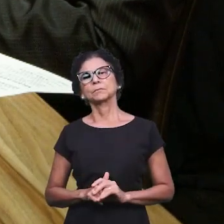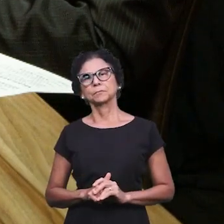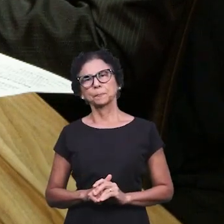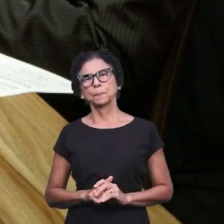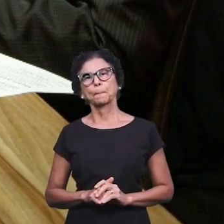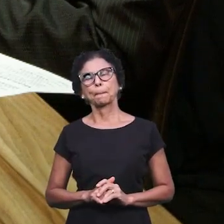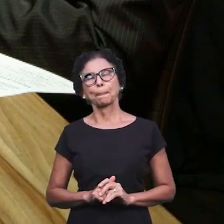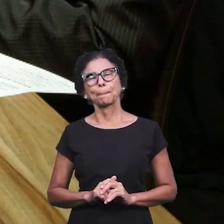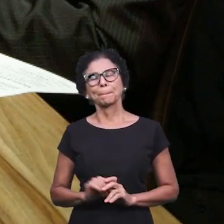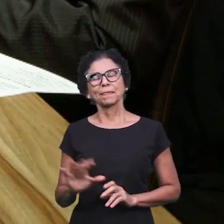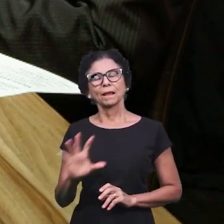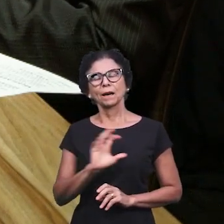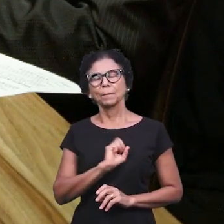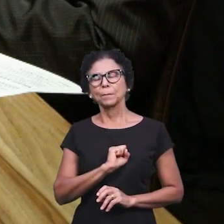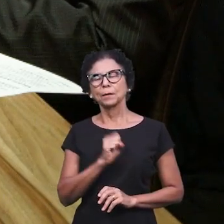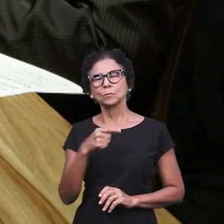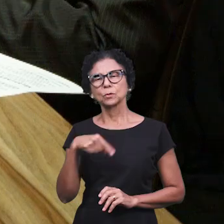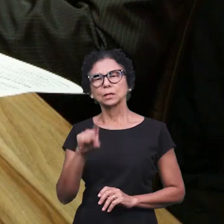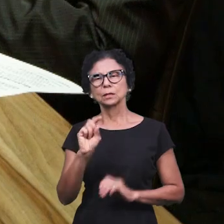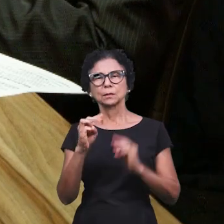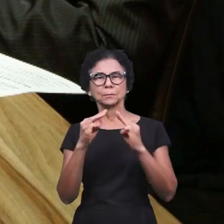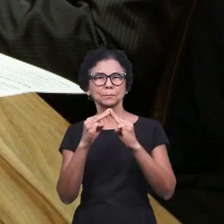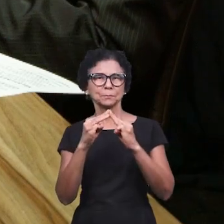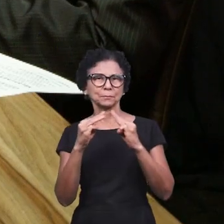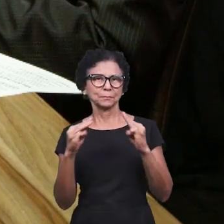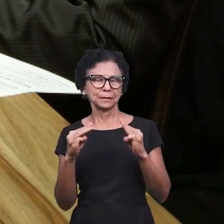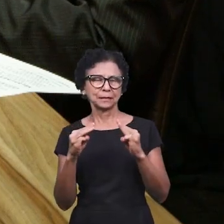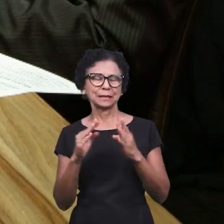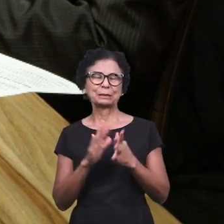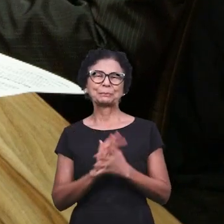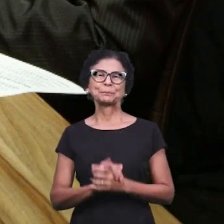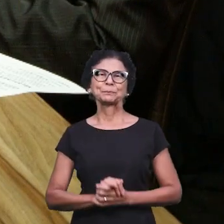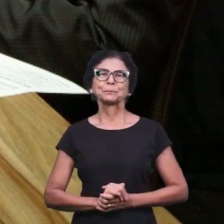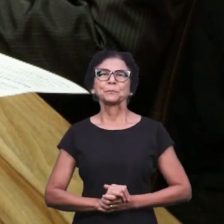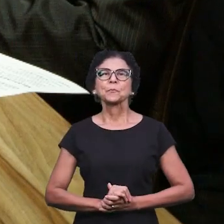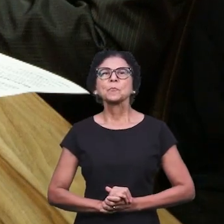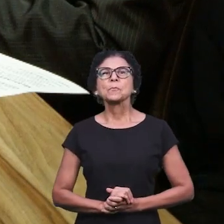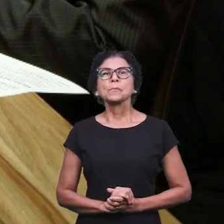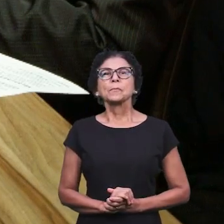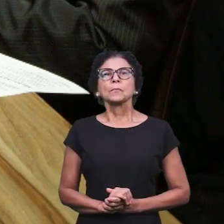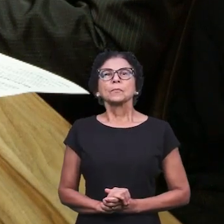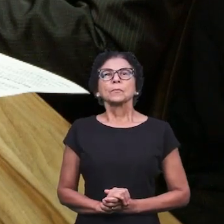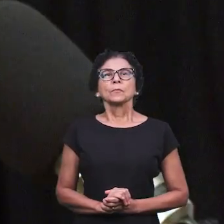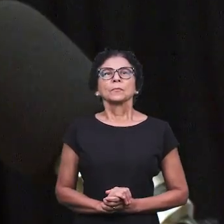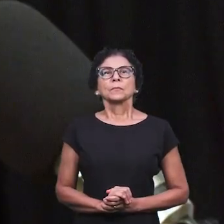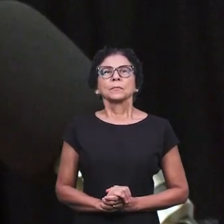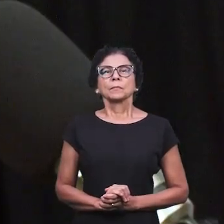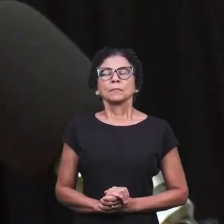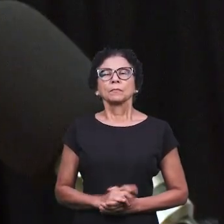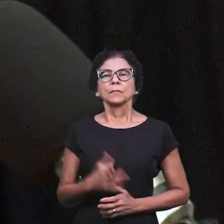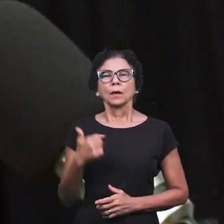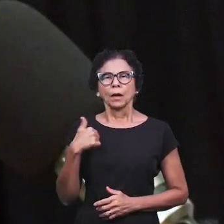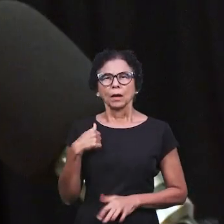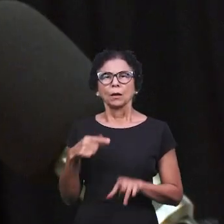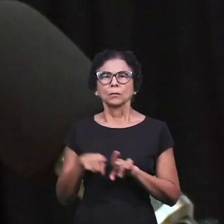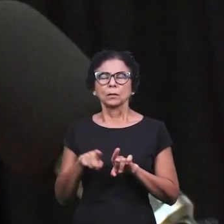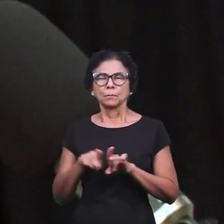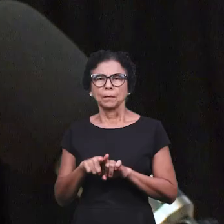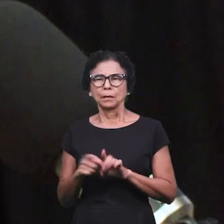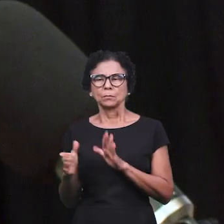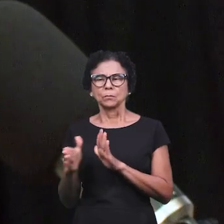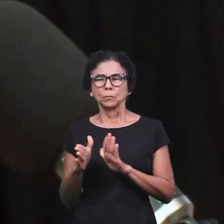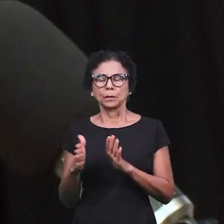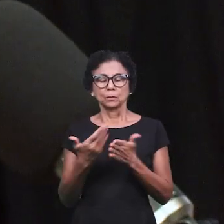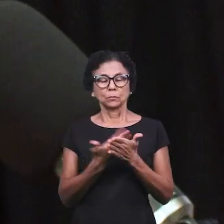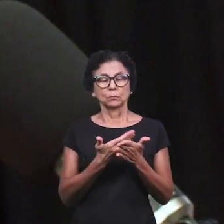né? Fundamental. Nós amamos, né, estar presente ali nos Manaíns. E durante a minha